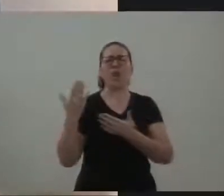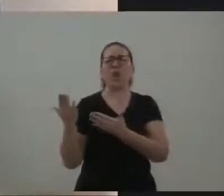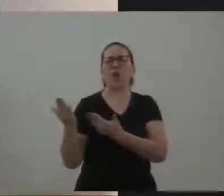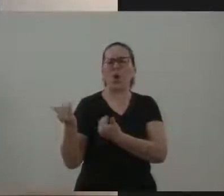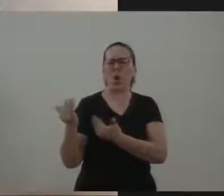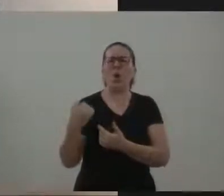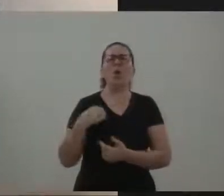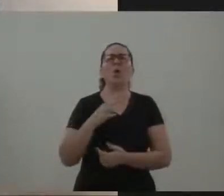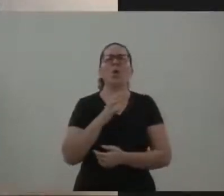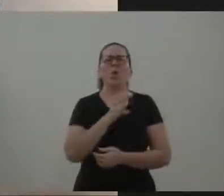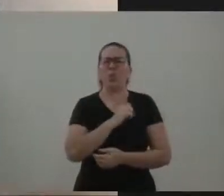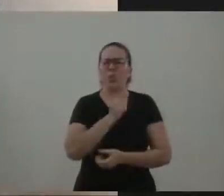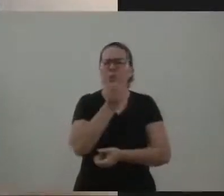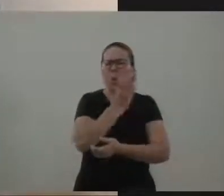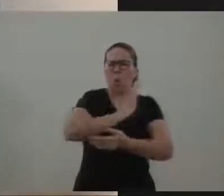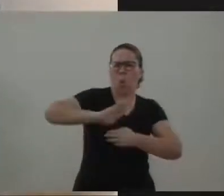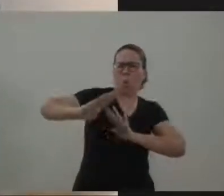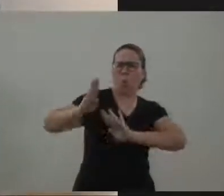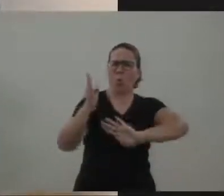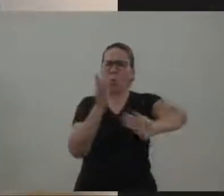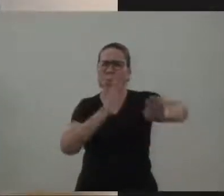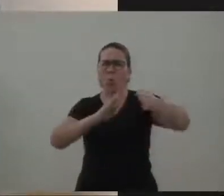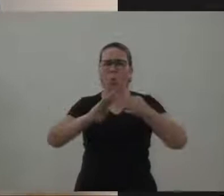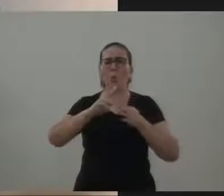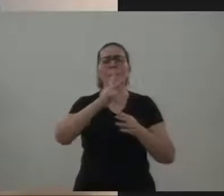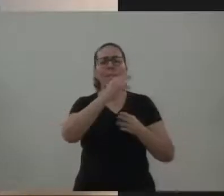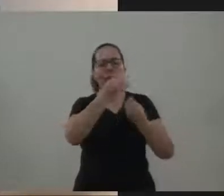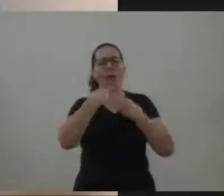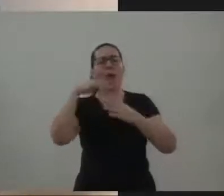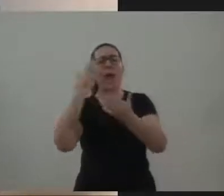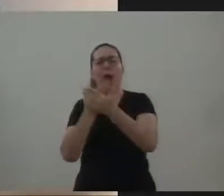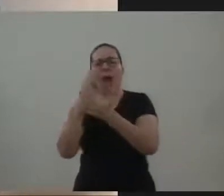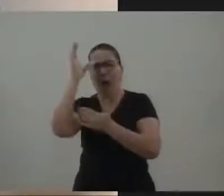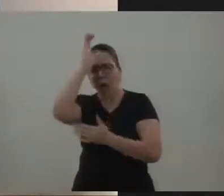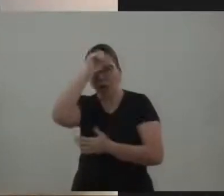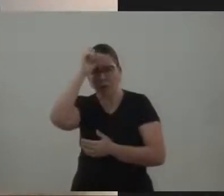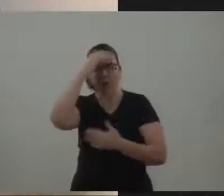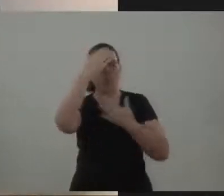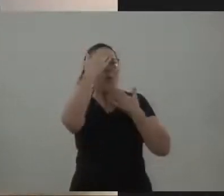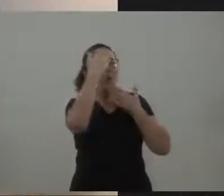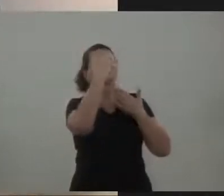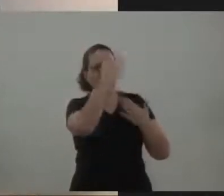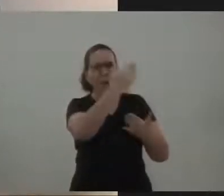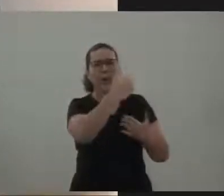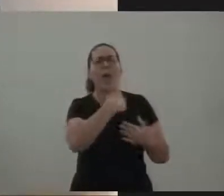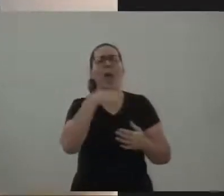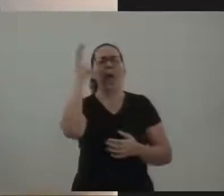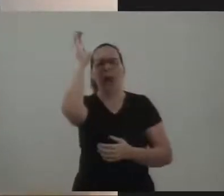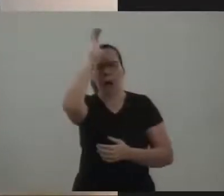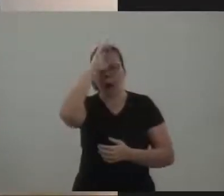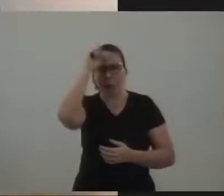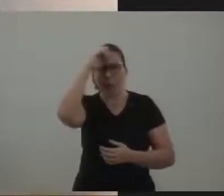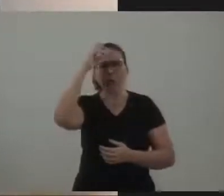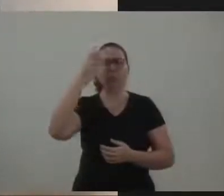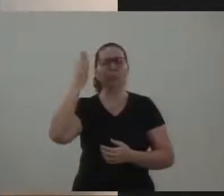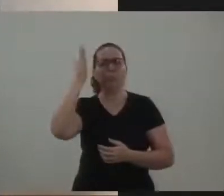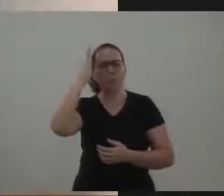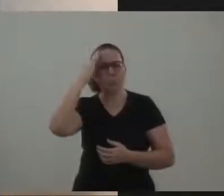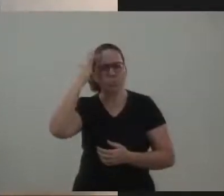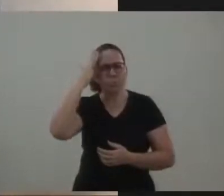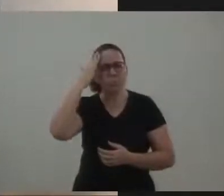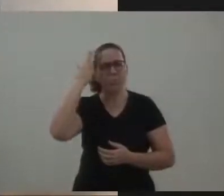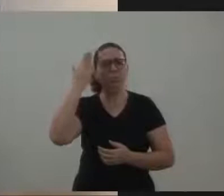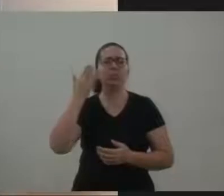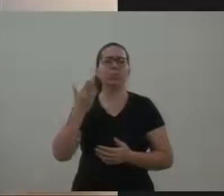sempre gostei de luta, né, meus pais me colocaram, agradeço muito, me deu muito sabedoria, me deu